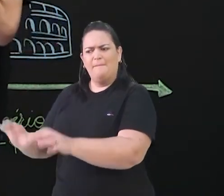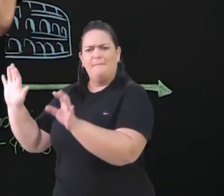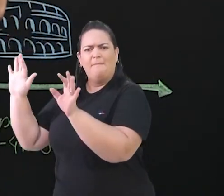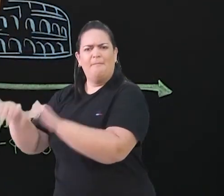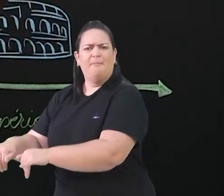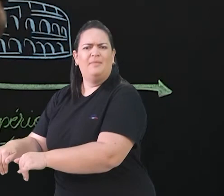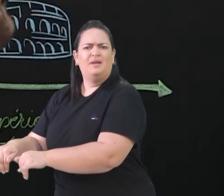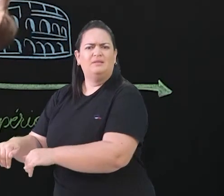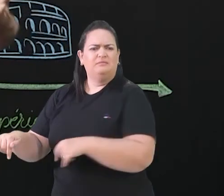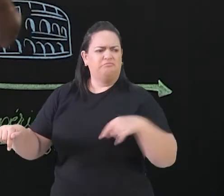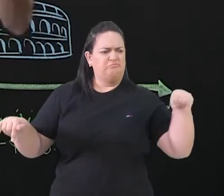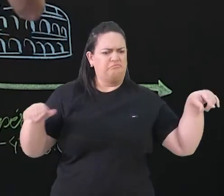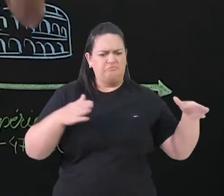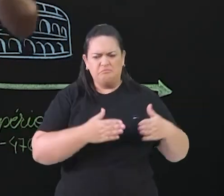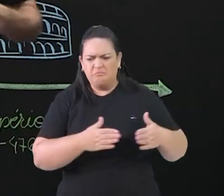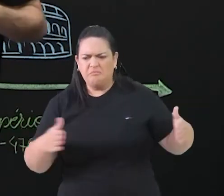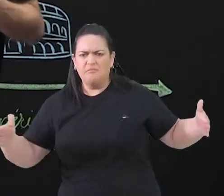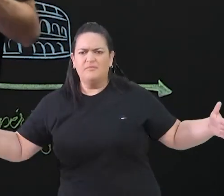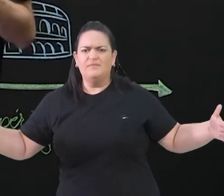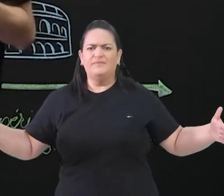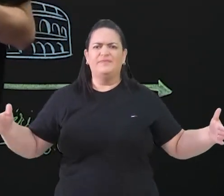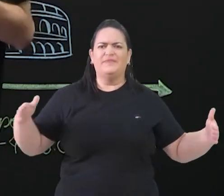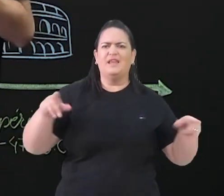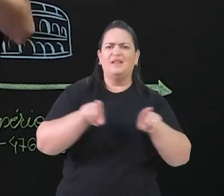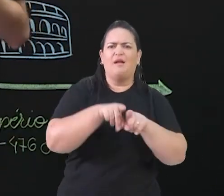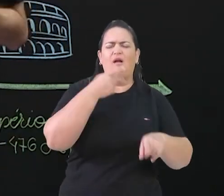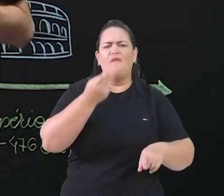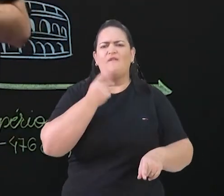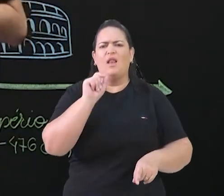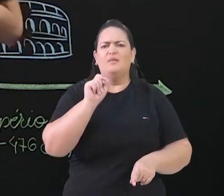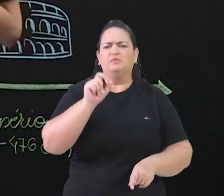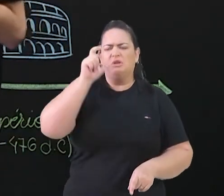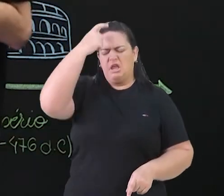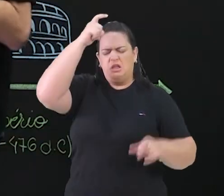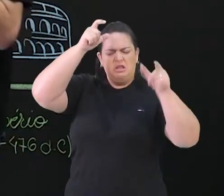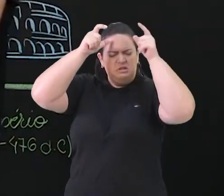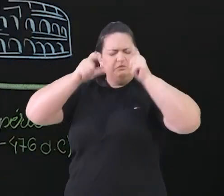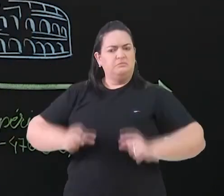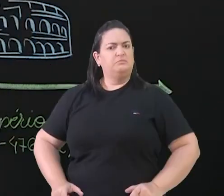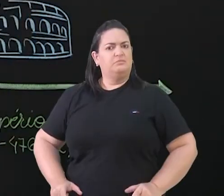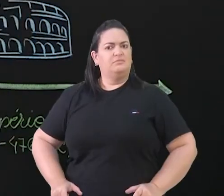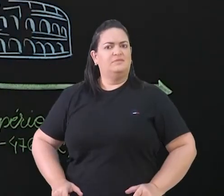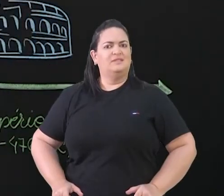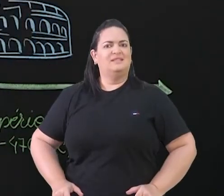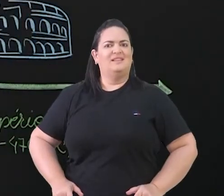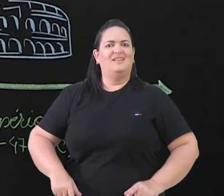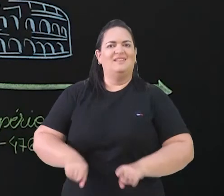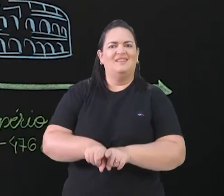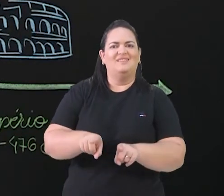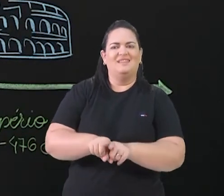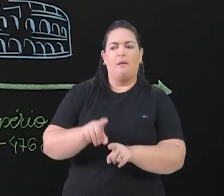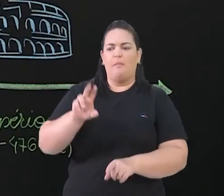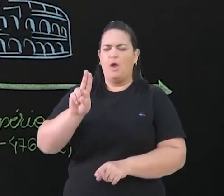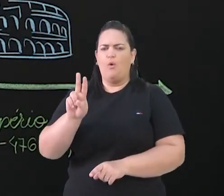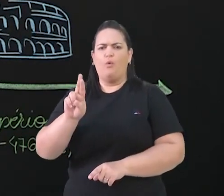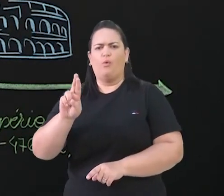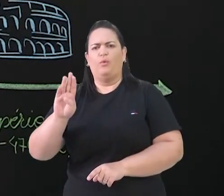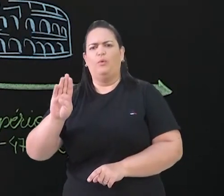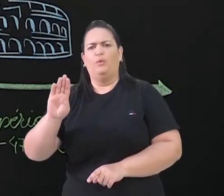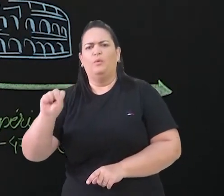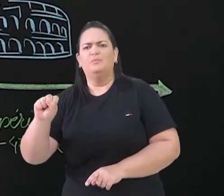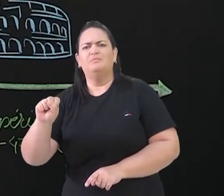Comentamos sobre como os romanos entendiam o que era ser romano, né, a importância da urbis para